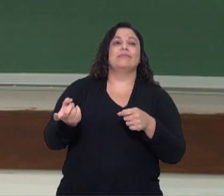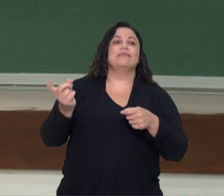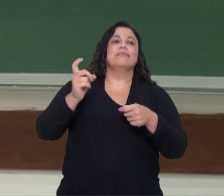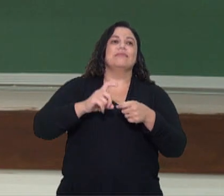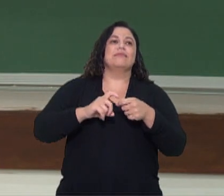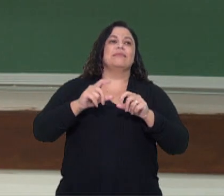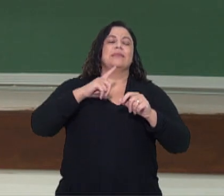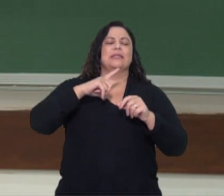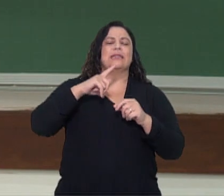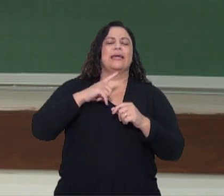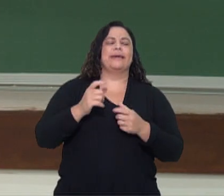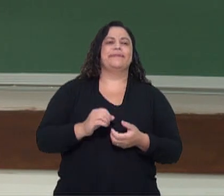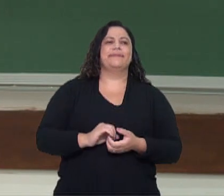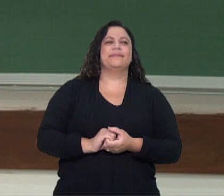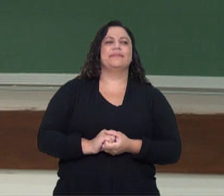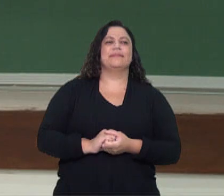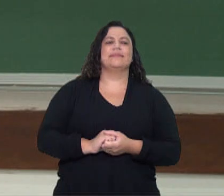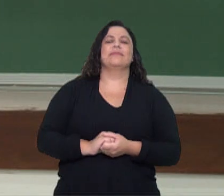nós temos aqui ó, também.